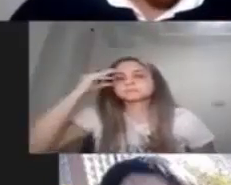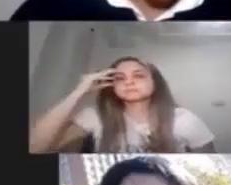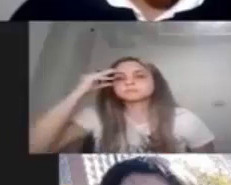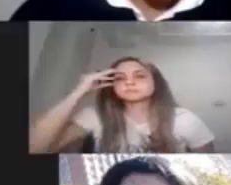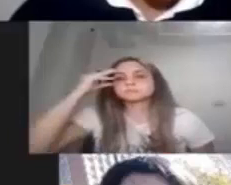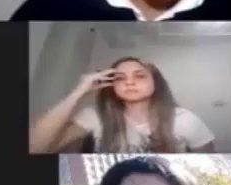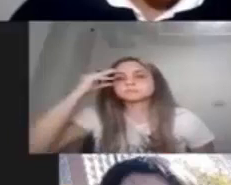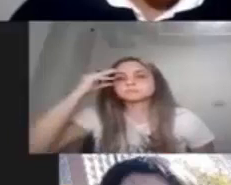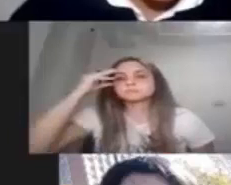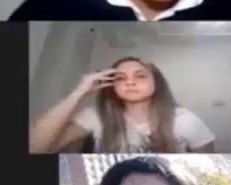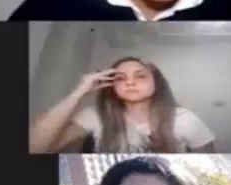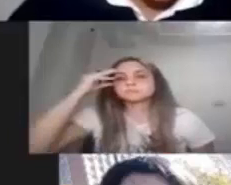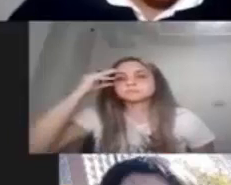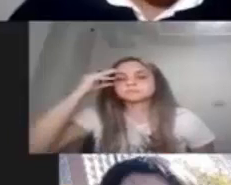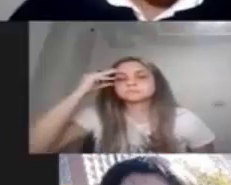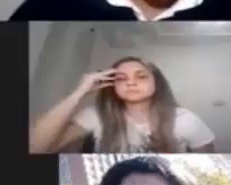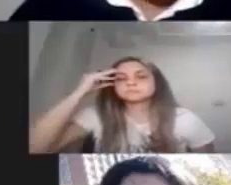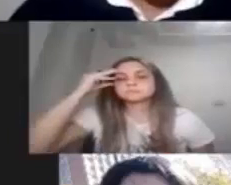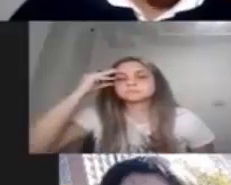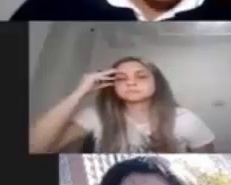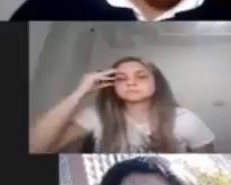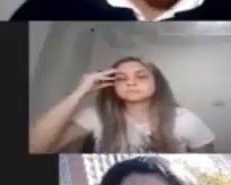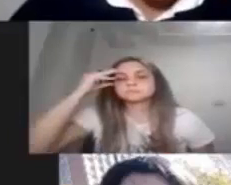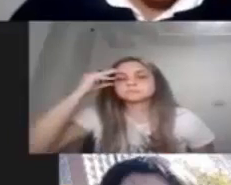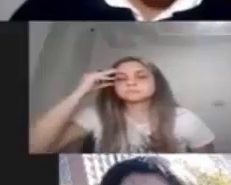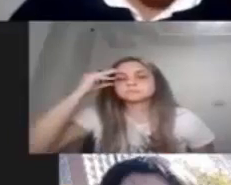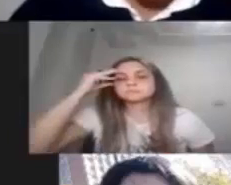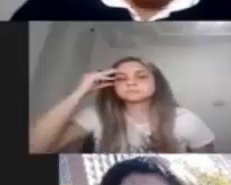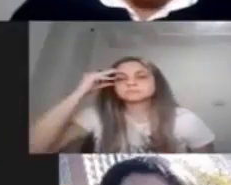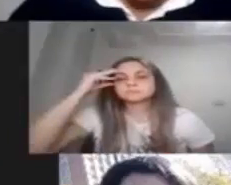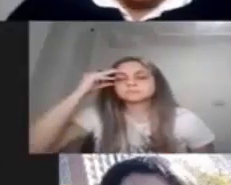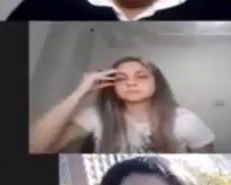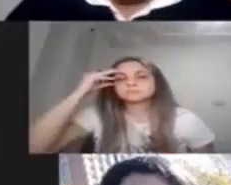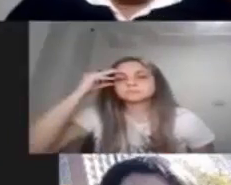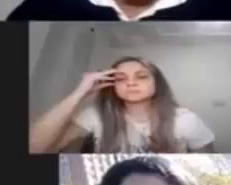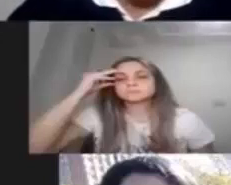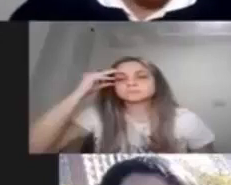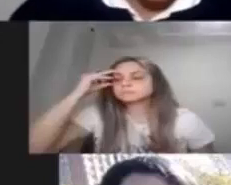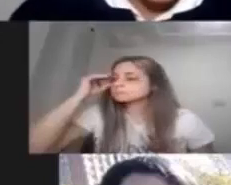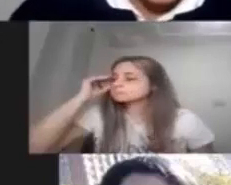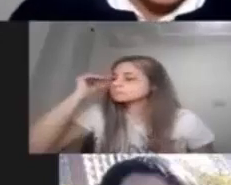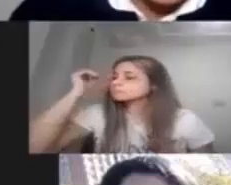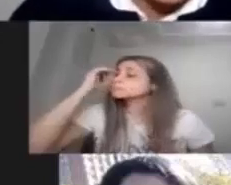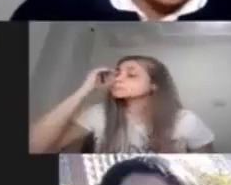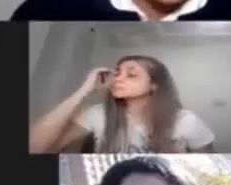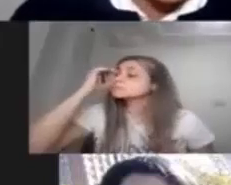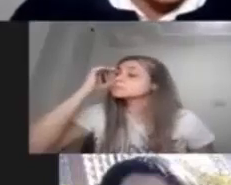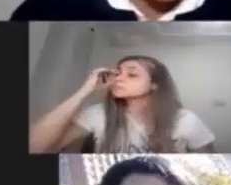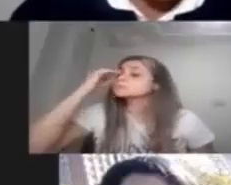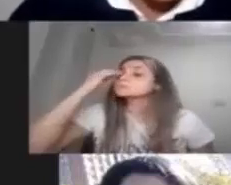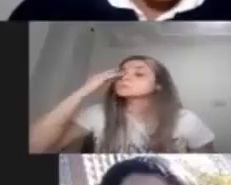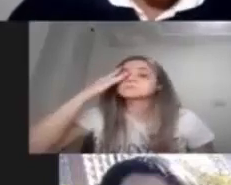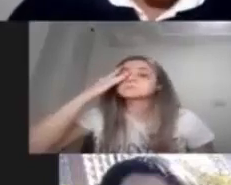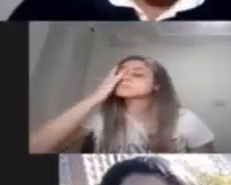à vida. Né? Voltar à vida quem, Bruna? No caso, Jesus ou aquela pessoa? Não